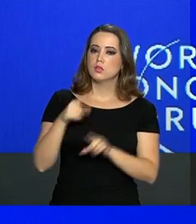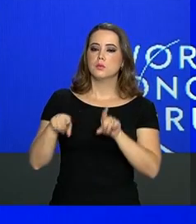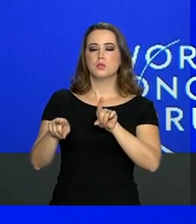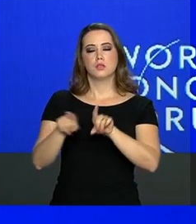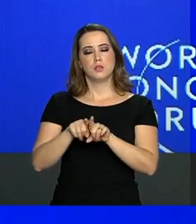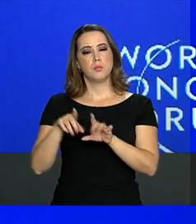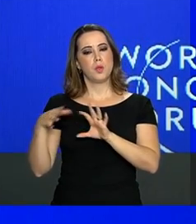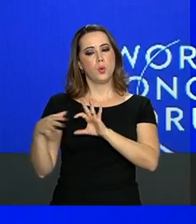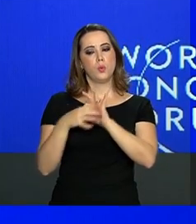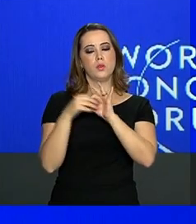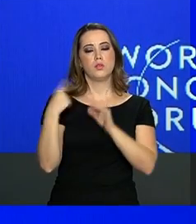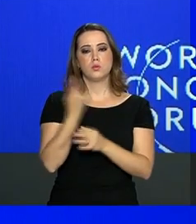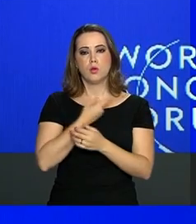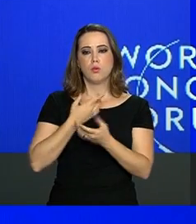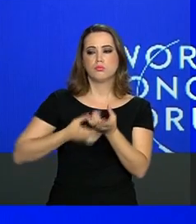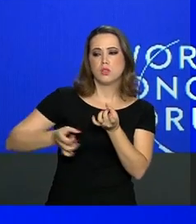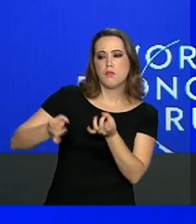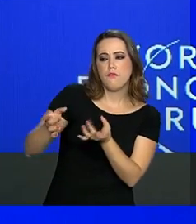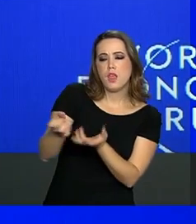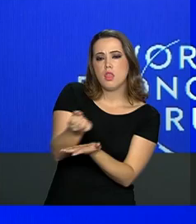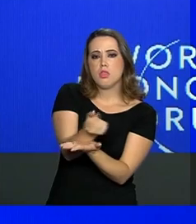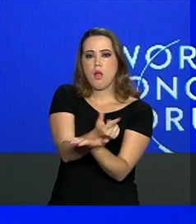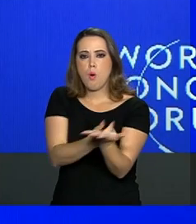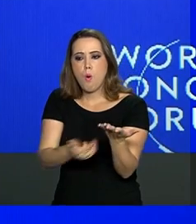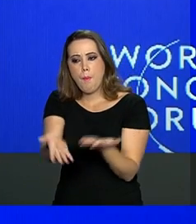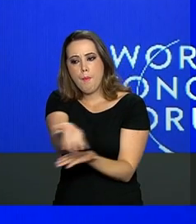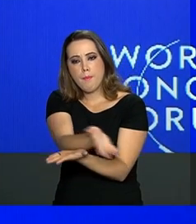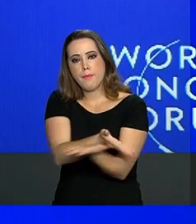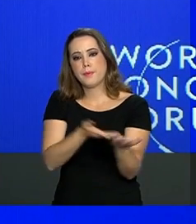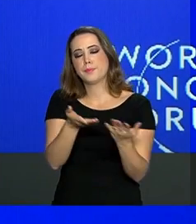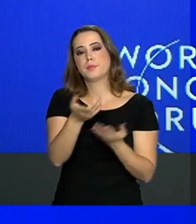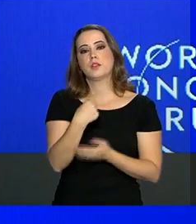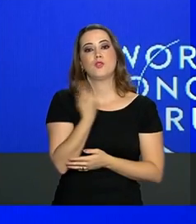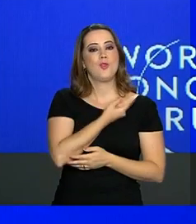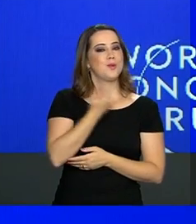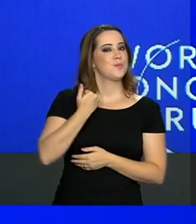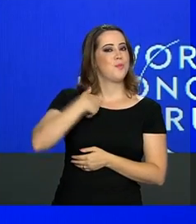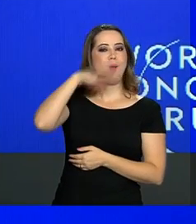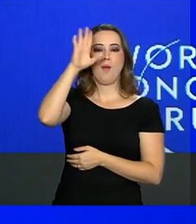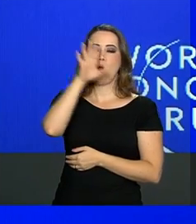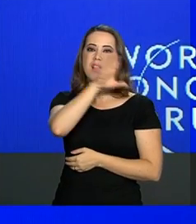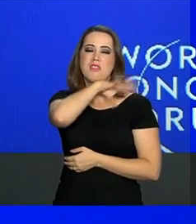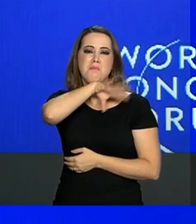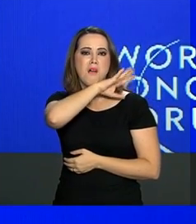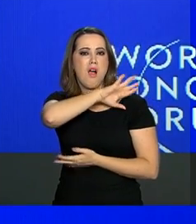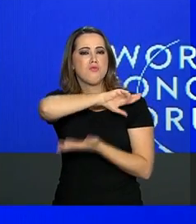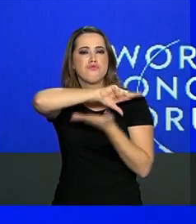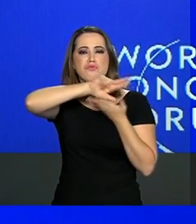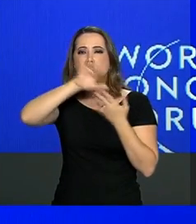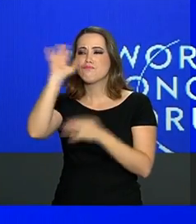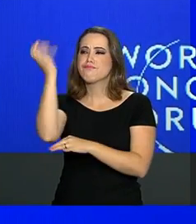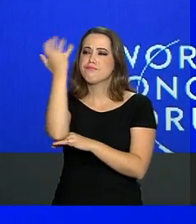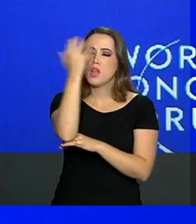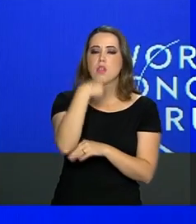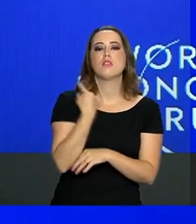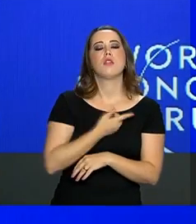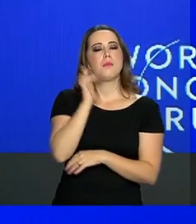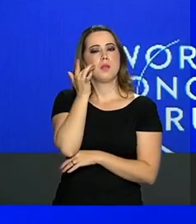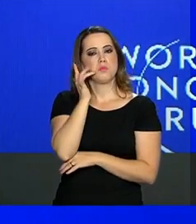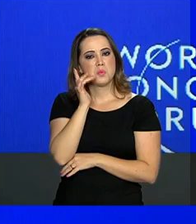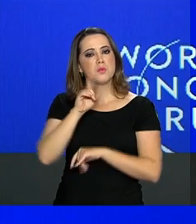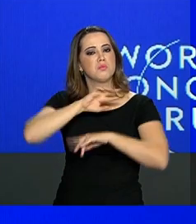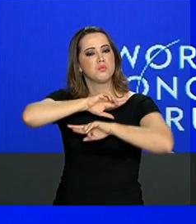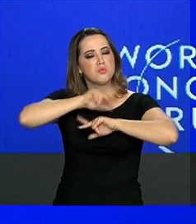nossas relações comerciais. Temos a maior biodiversidade do mundo e nossas riquezas minerais